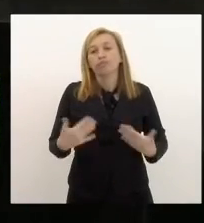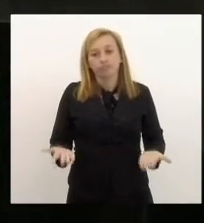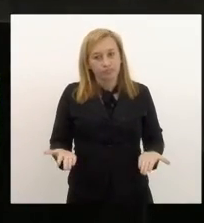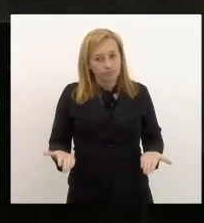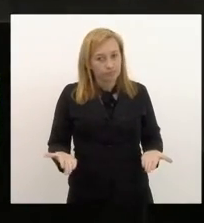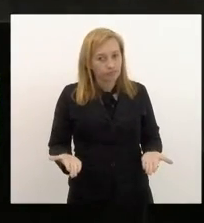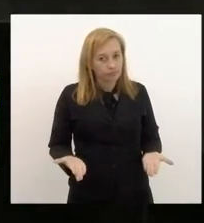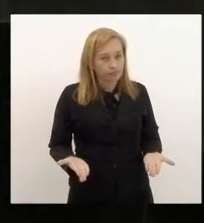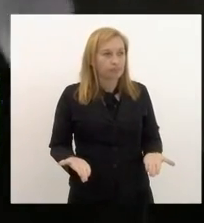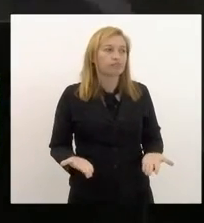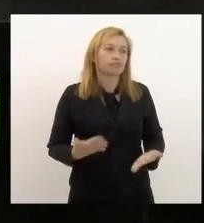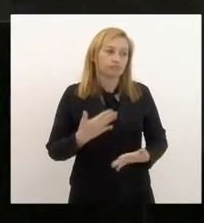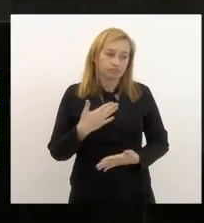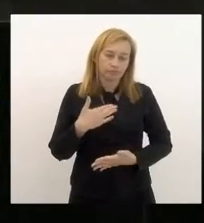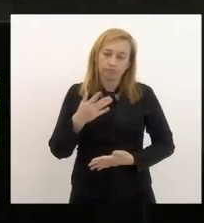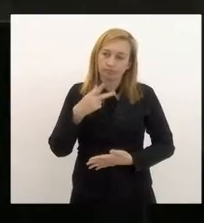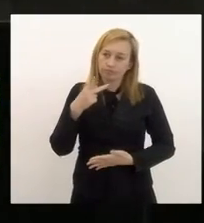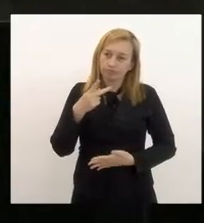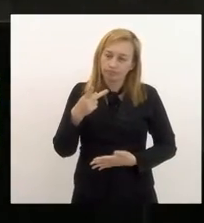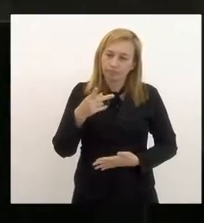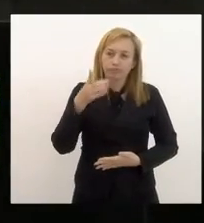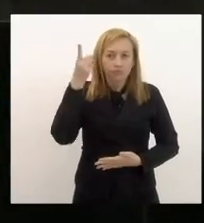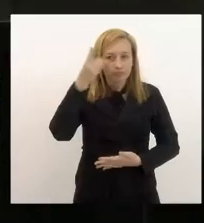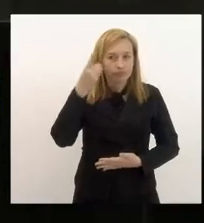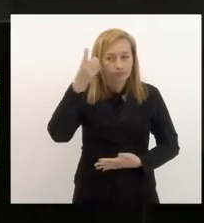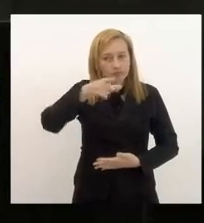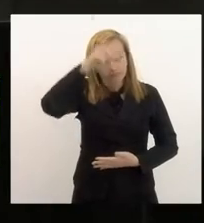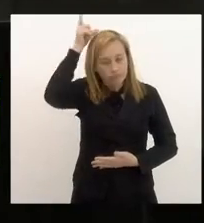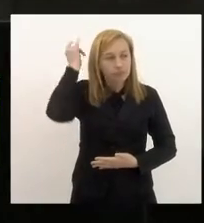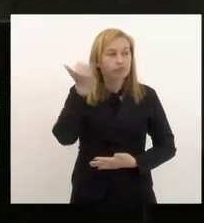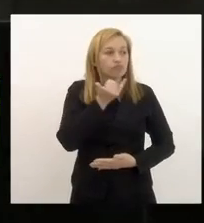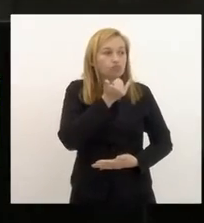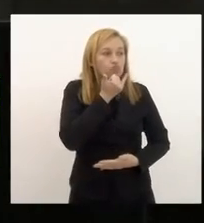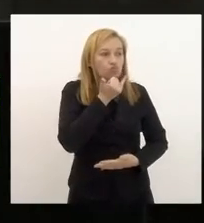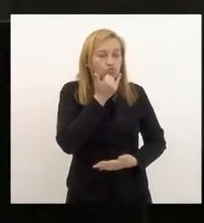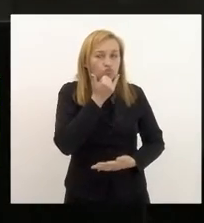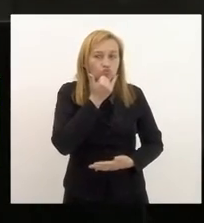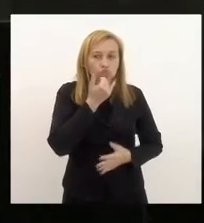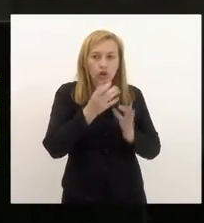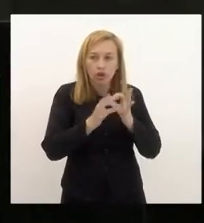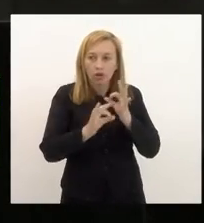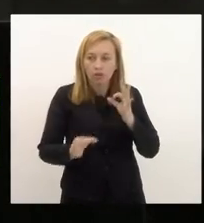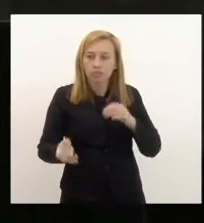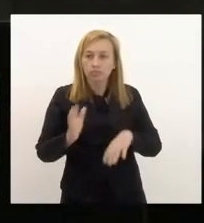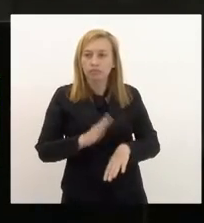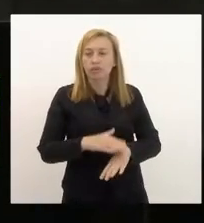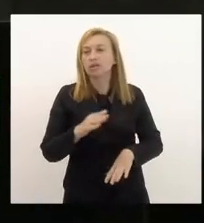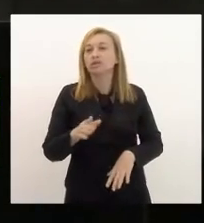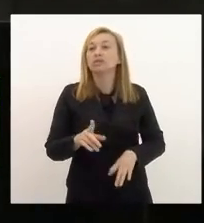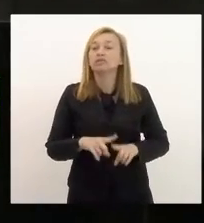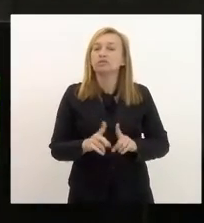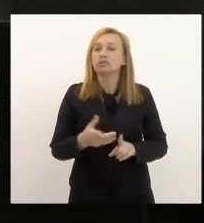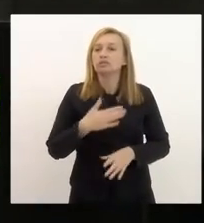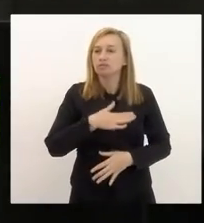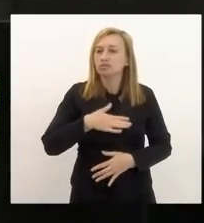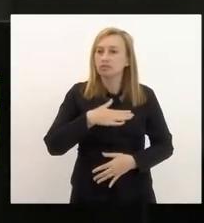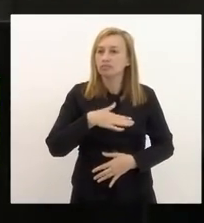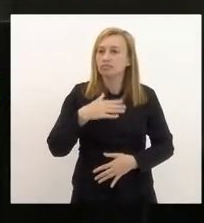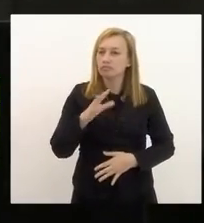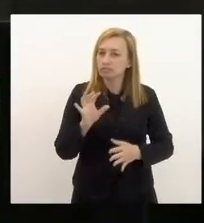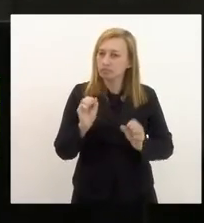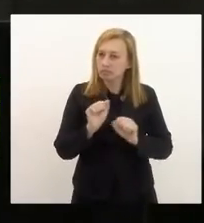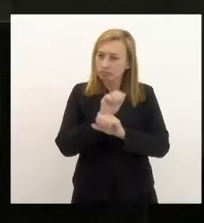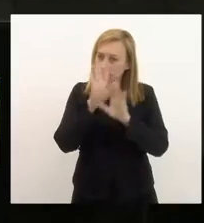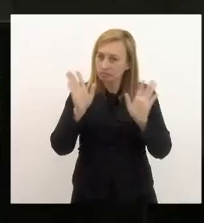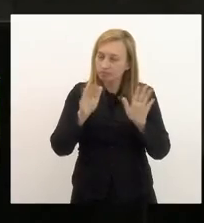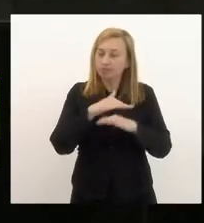contra nessa essas considerações deputados pau me desculpe se eu me alonguei um pouco mais brigado eu gostaria que ficasse